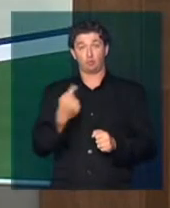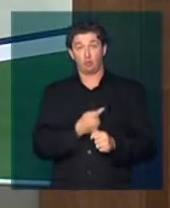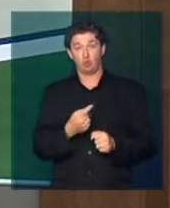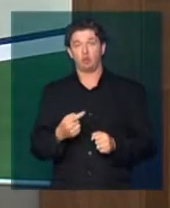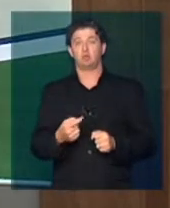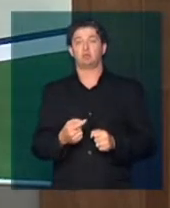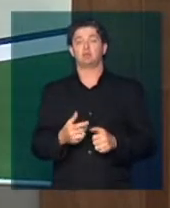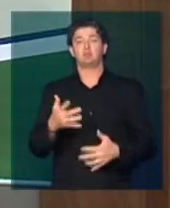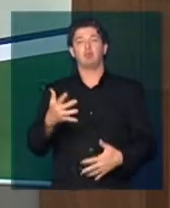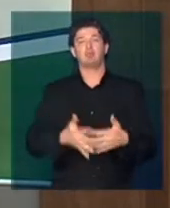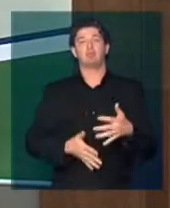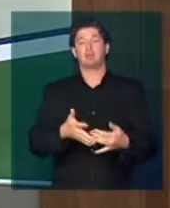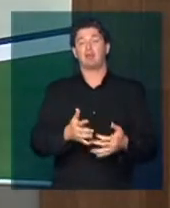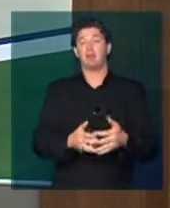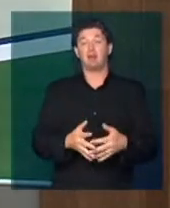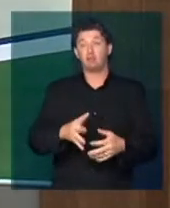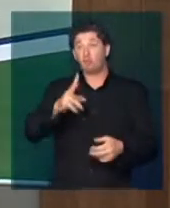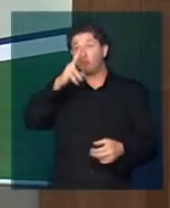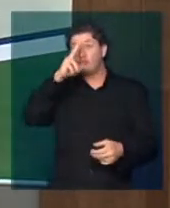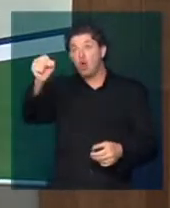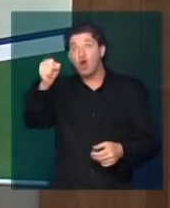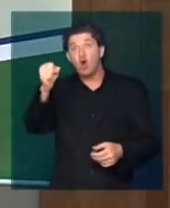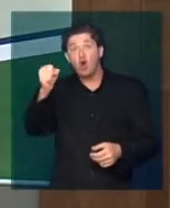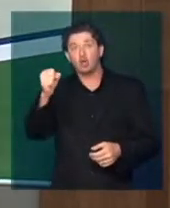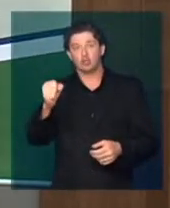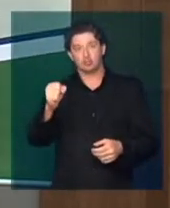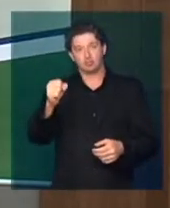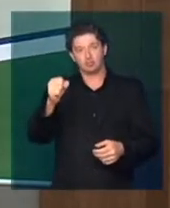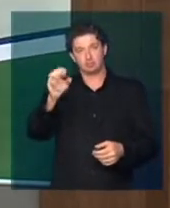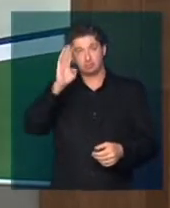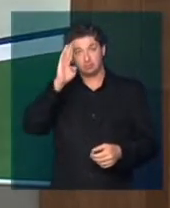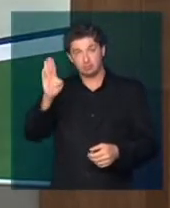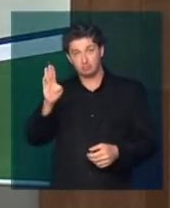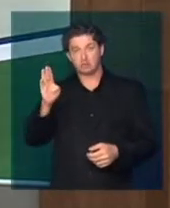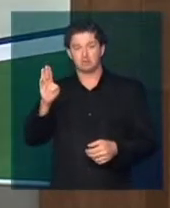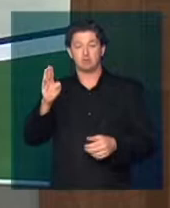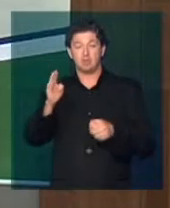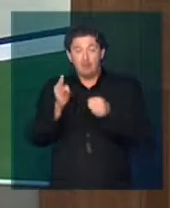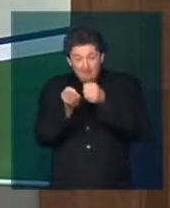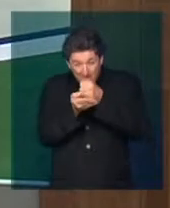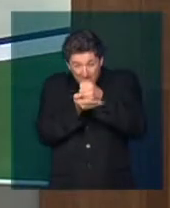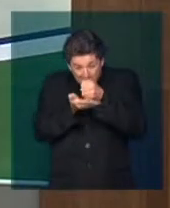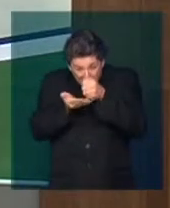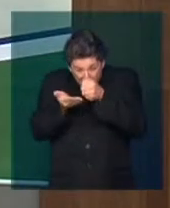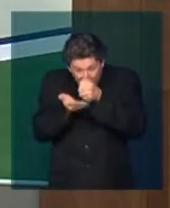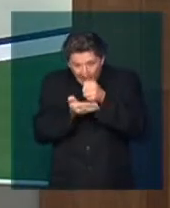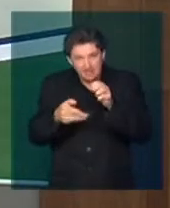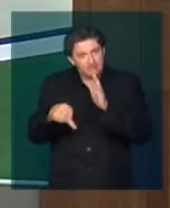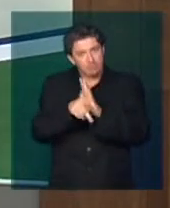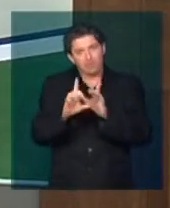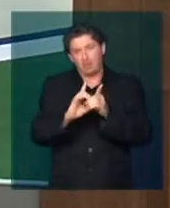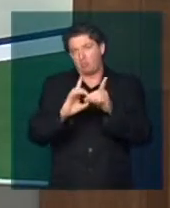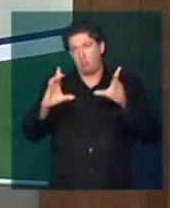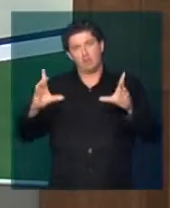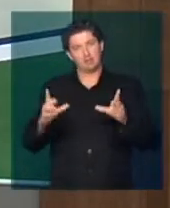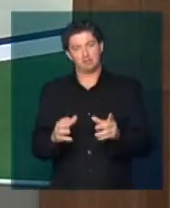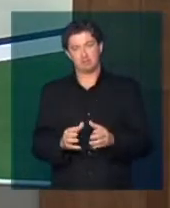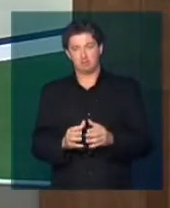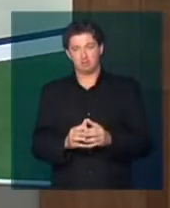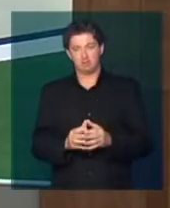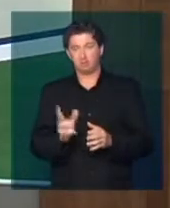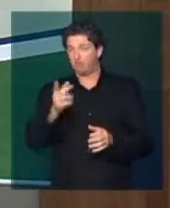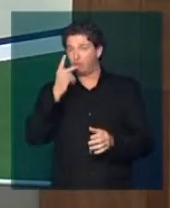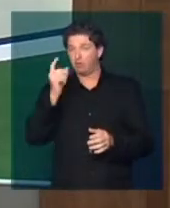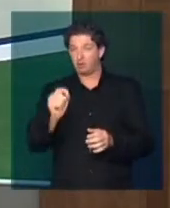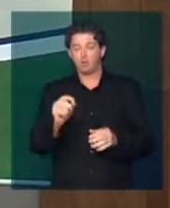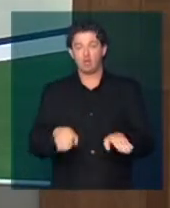estamos ferindo de morte o princípio nuclear baseado na democracia, que